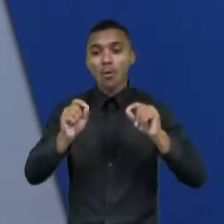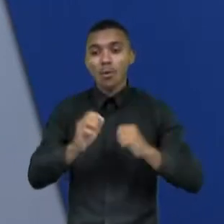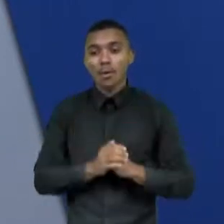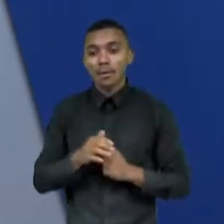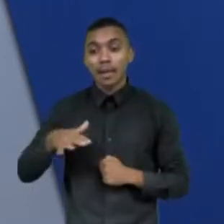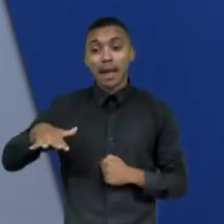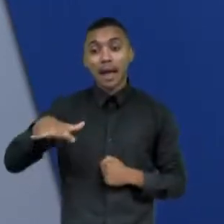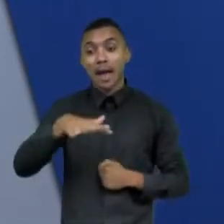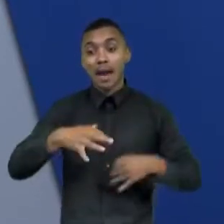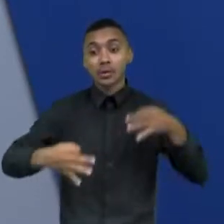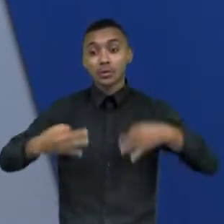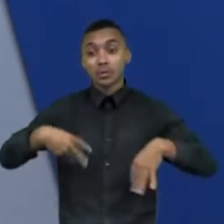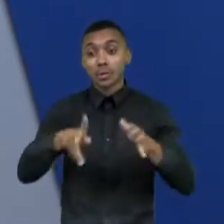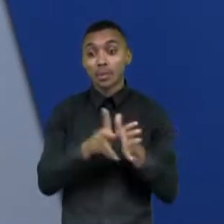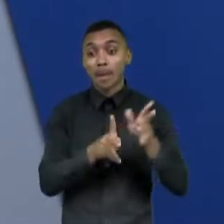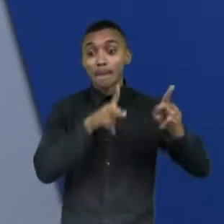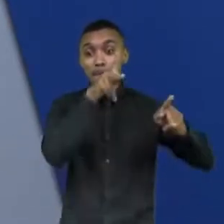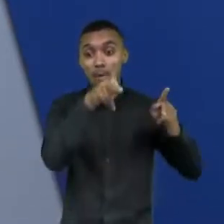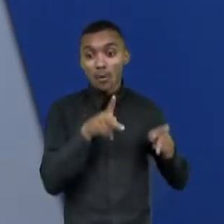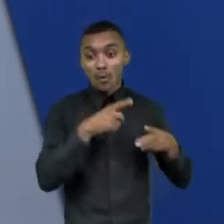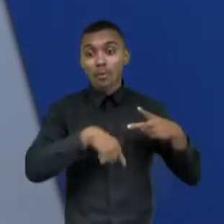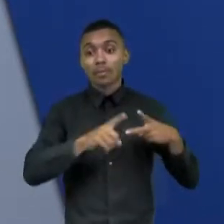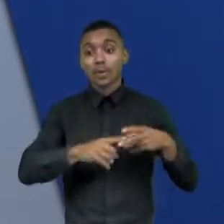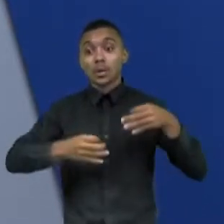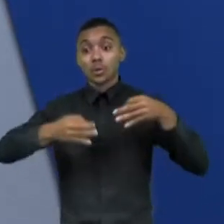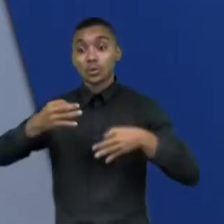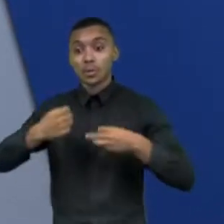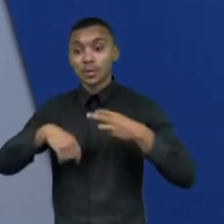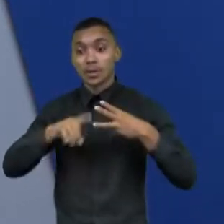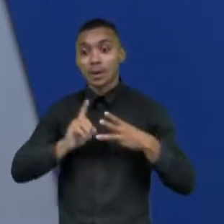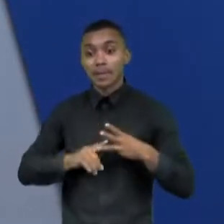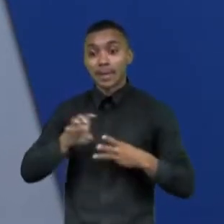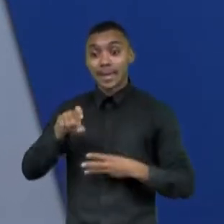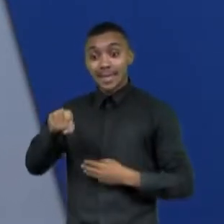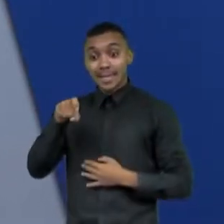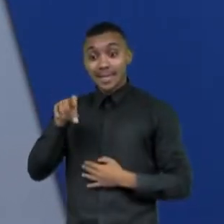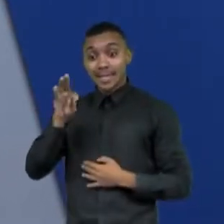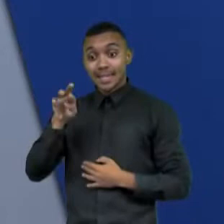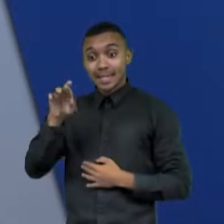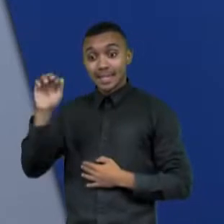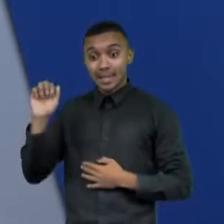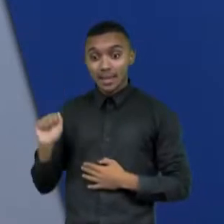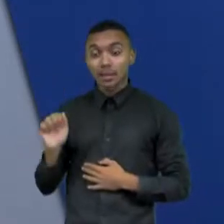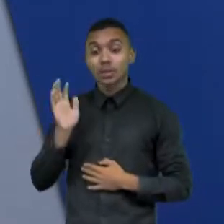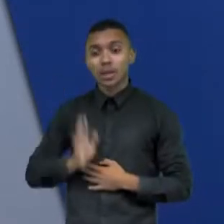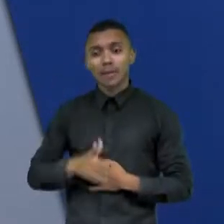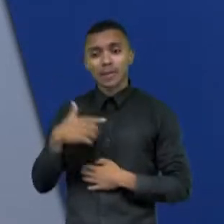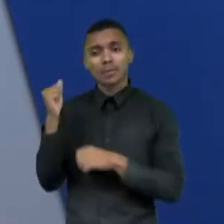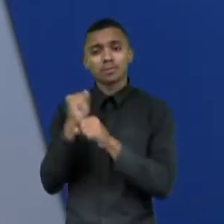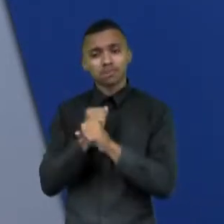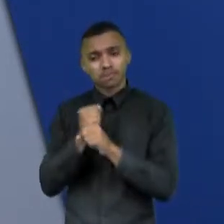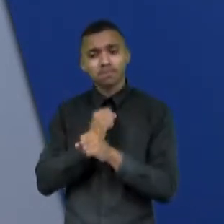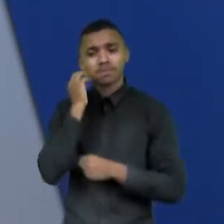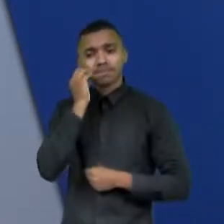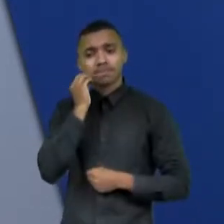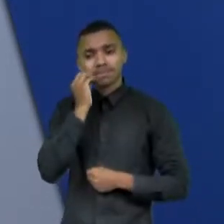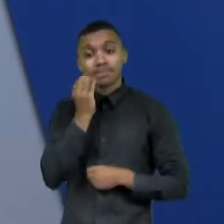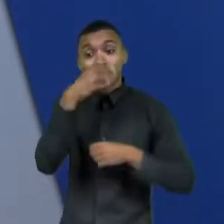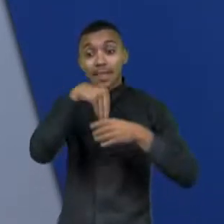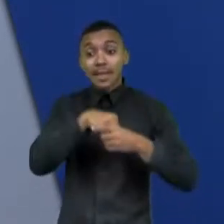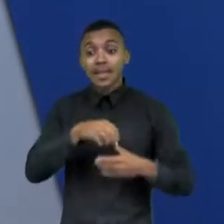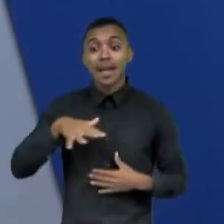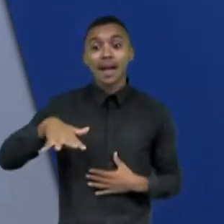jurídica popular, judicial e extrajudicial. 21 anos de atuação do